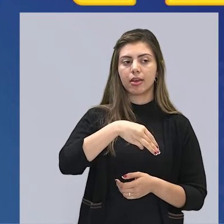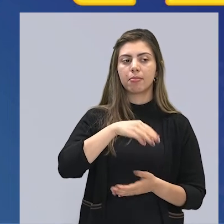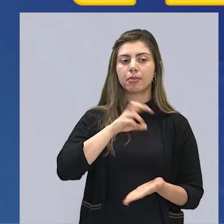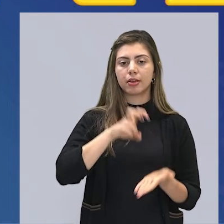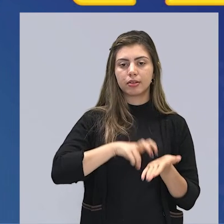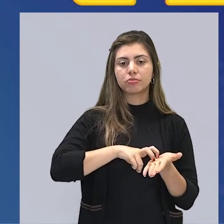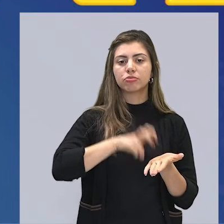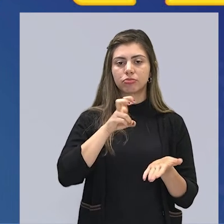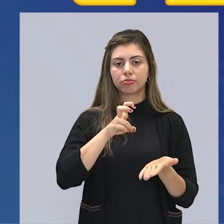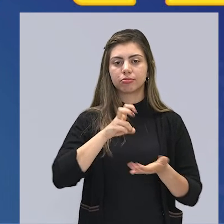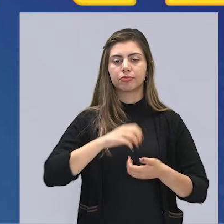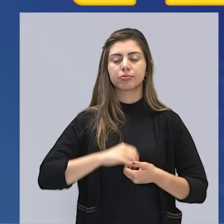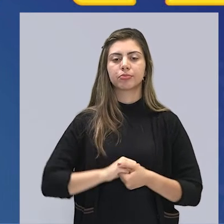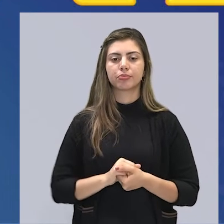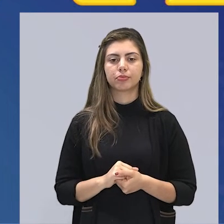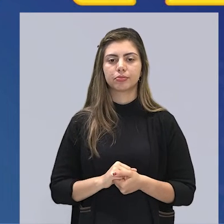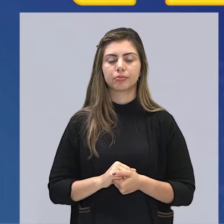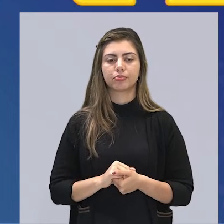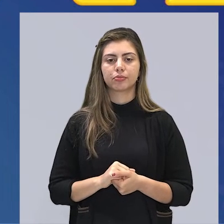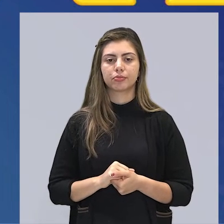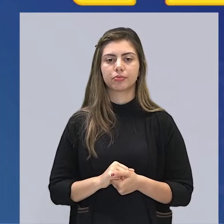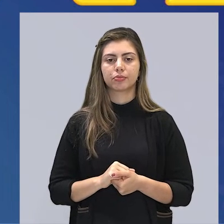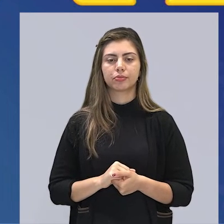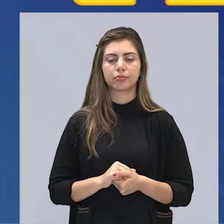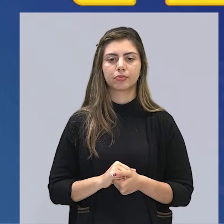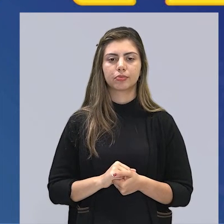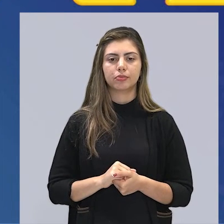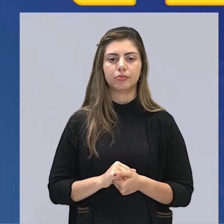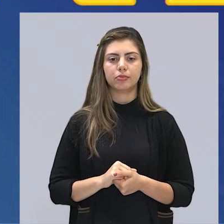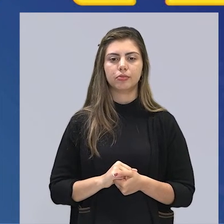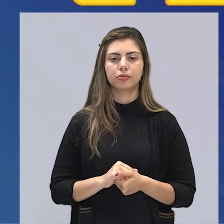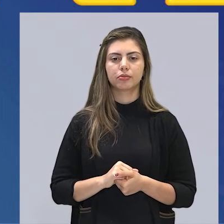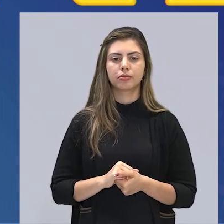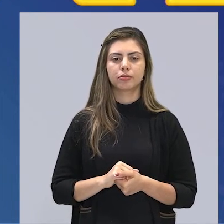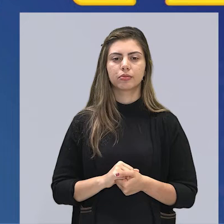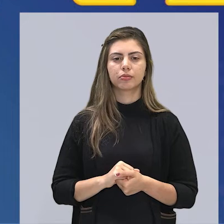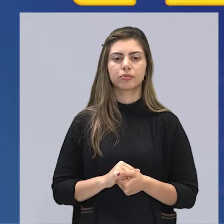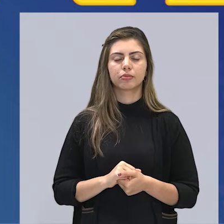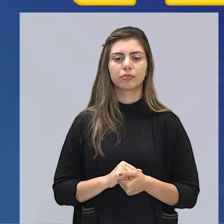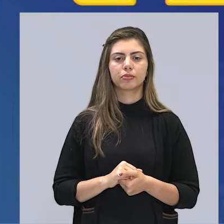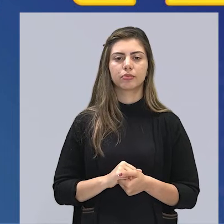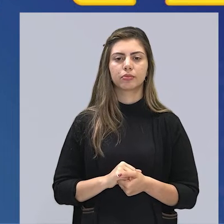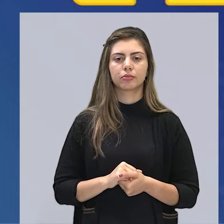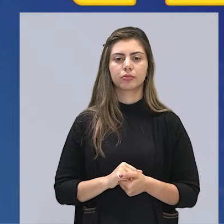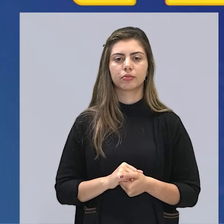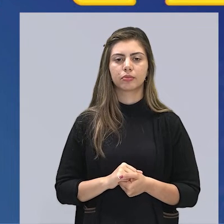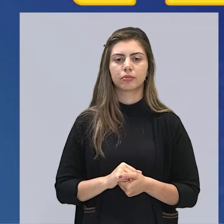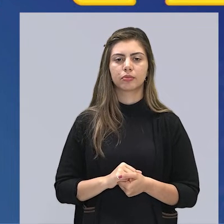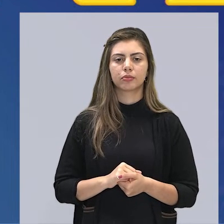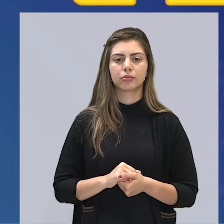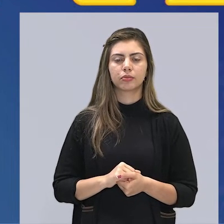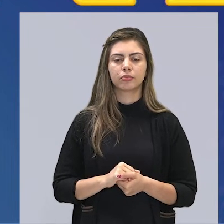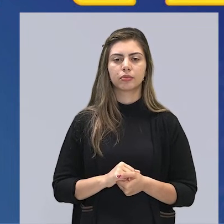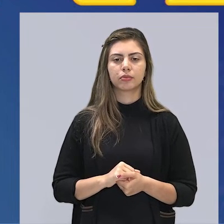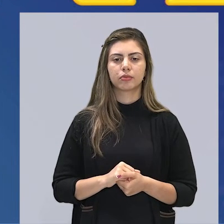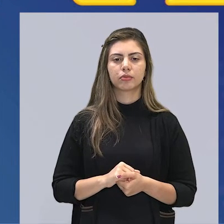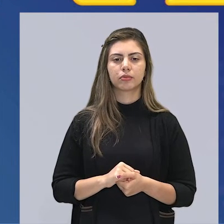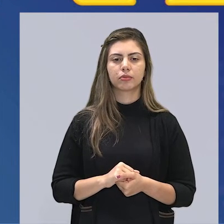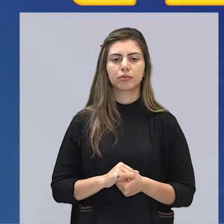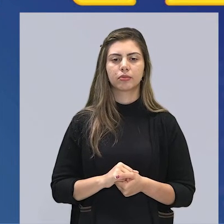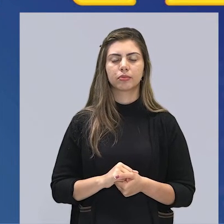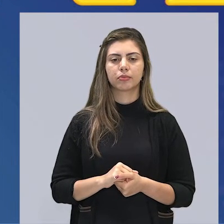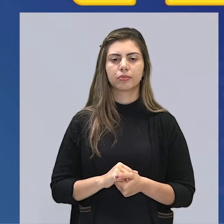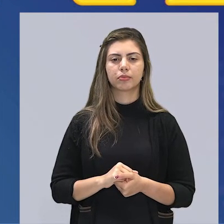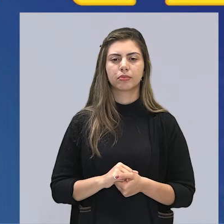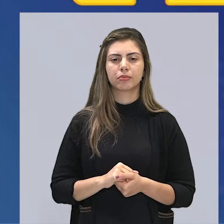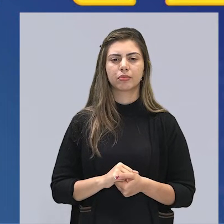é 10 da manhã. Então, I could have the meeting at 10 a.m. Eu poderia ter, né, ou fazer o